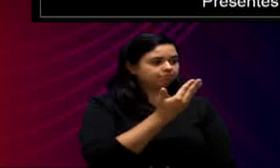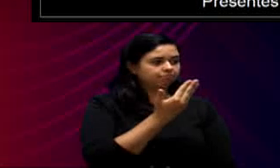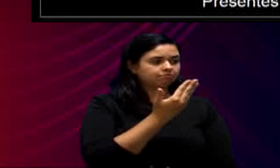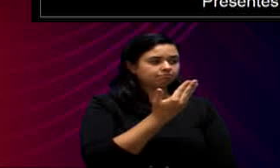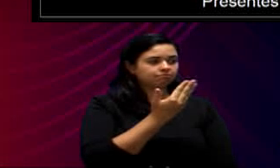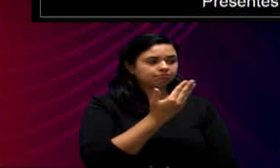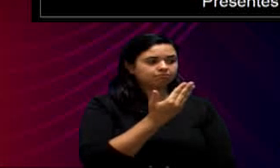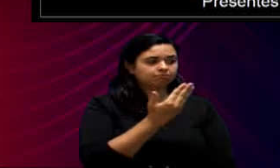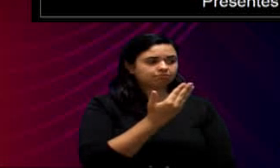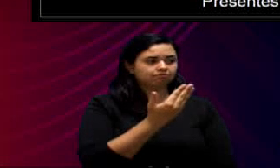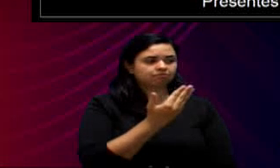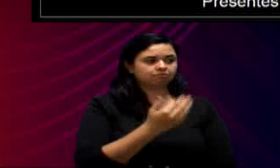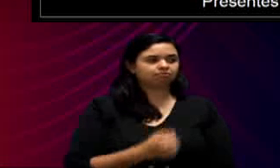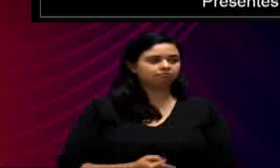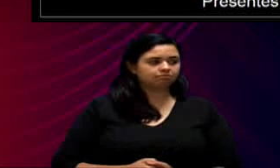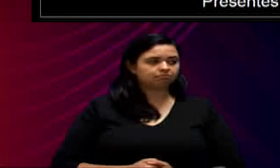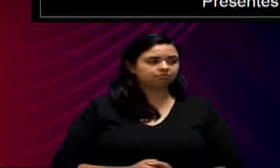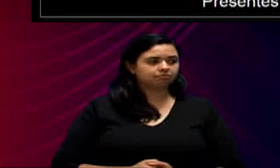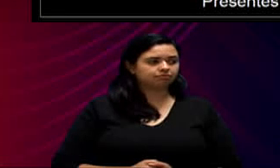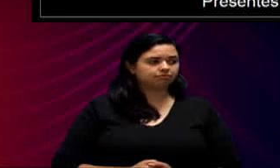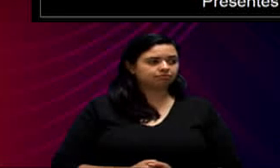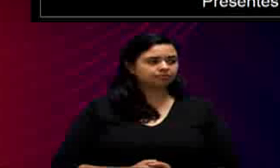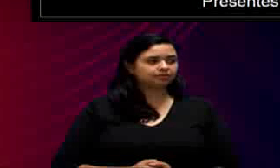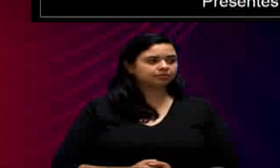A vereadora agora já foi. Ela.